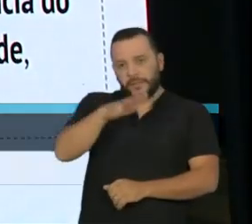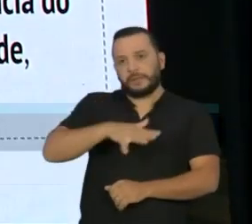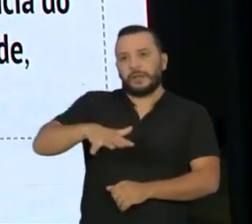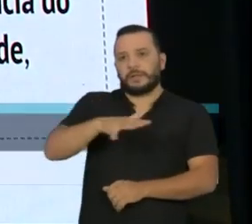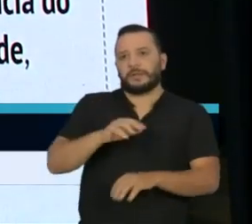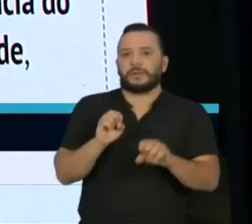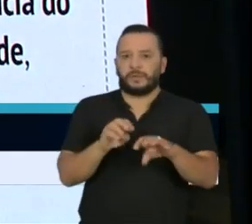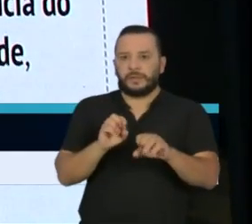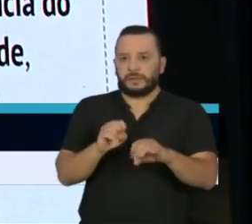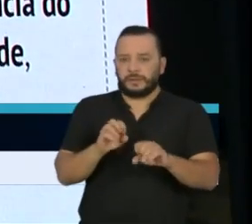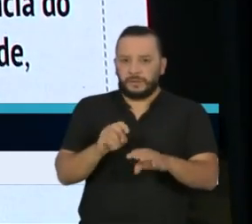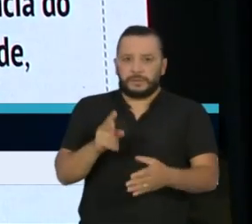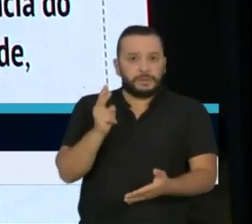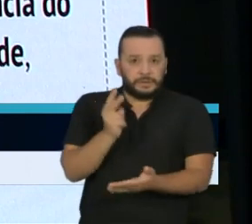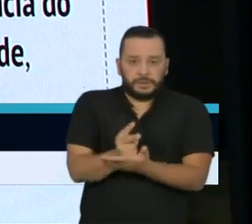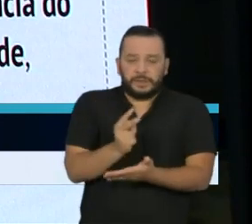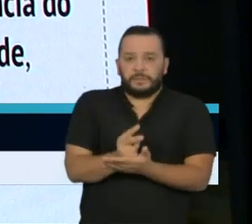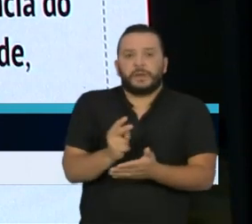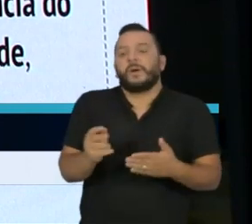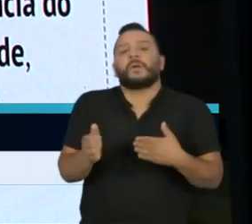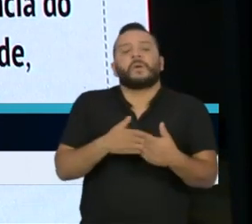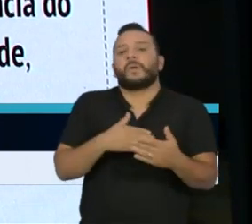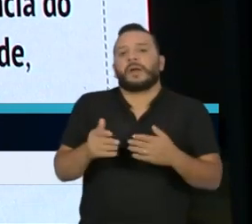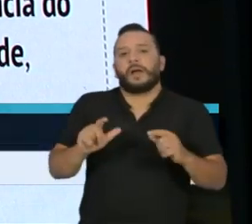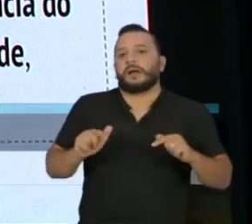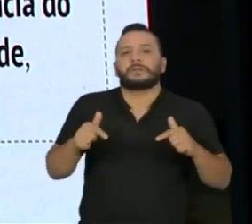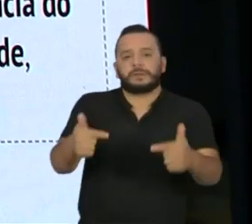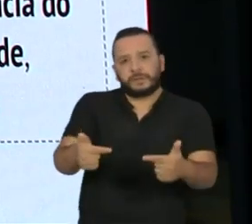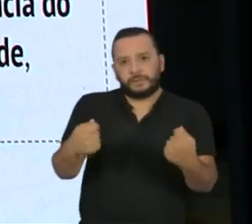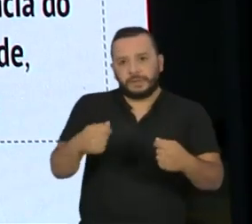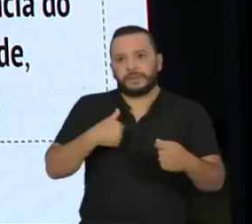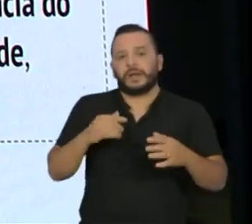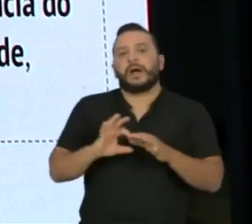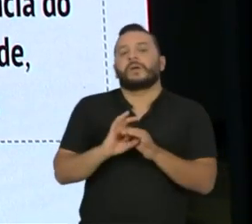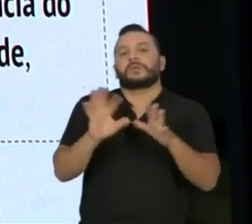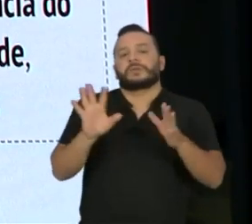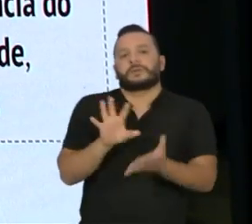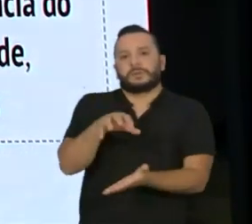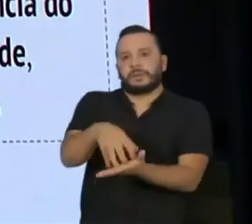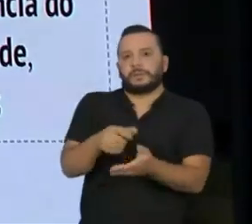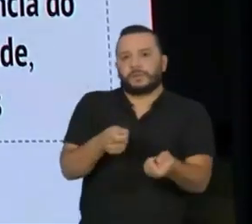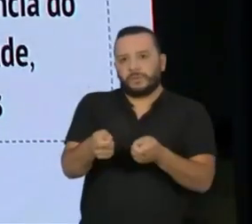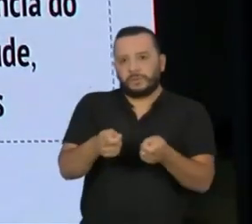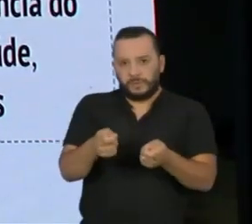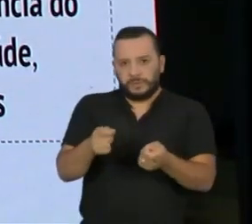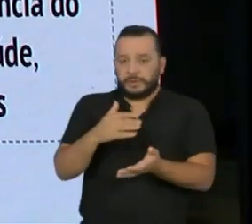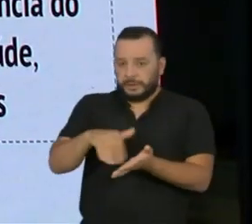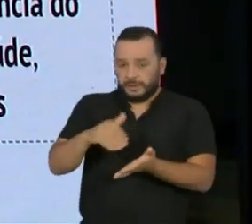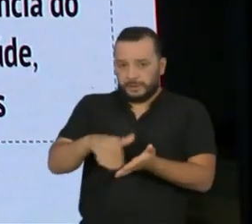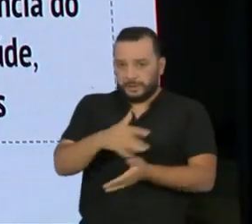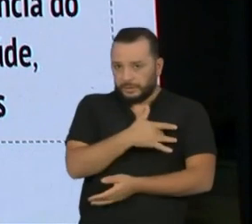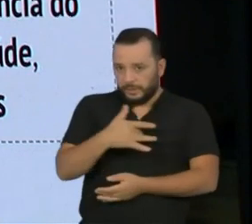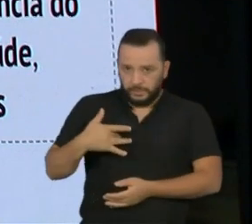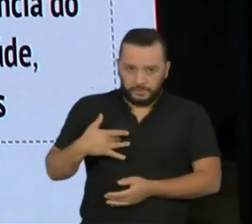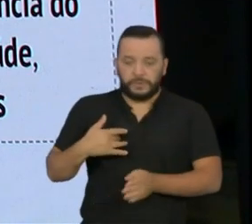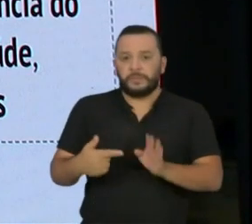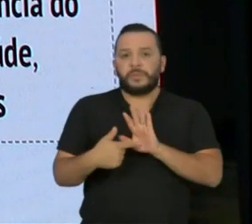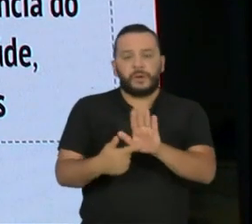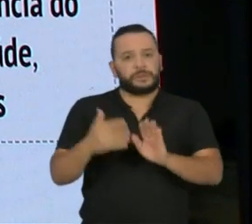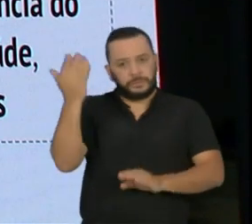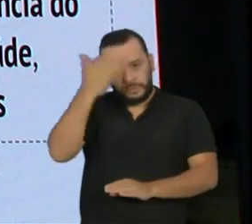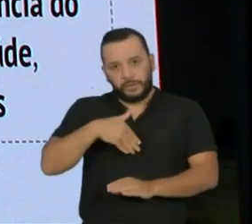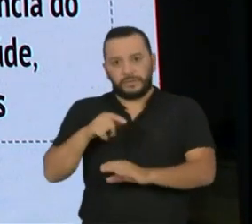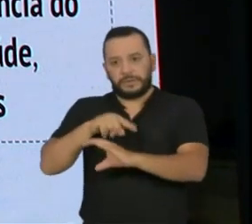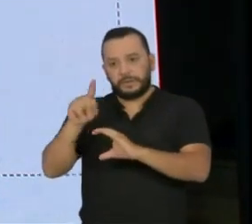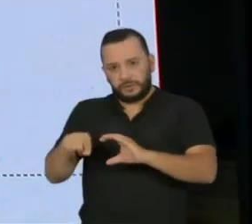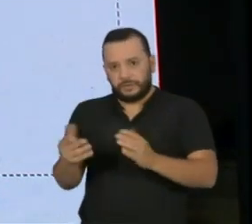e sempre, qualquer passo deverá ser autorizado pelo Centro de Contingência, pela Secretaria de Saúde, baseado nas evidências